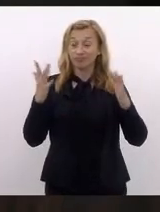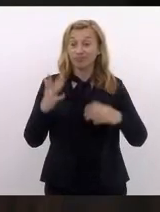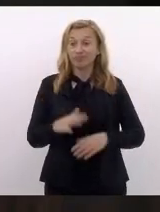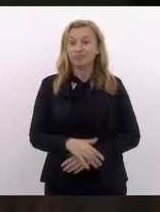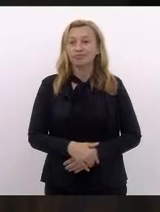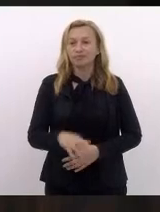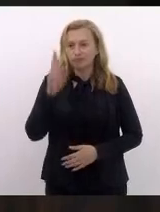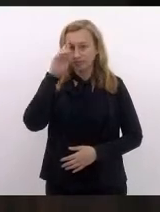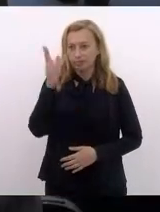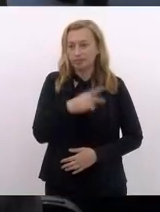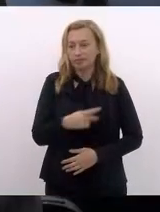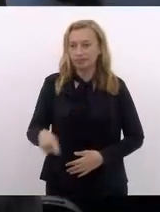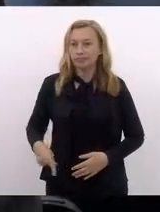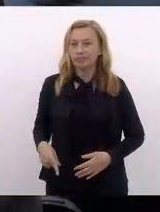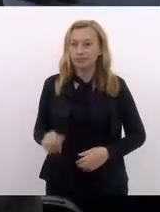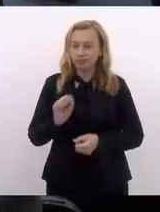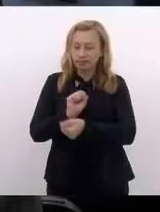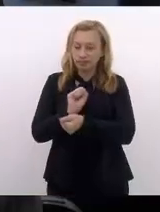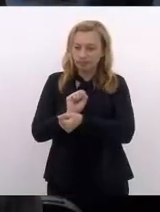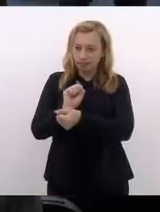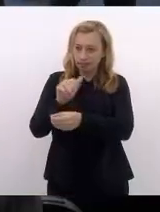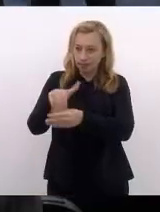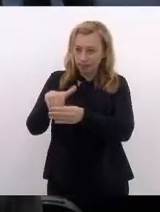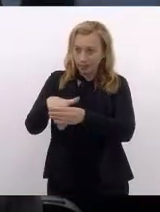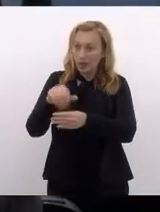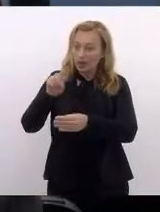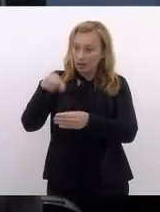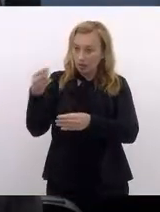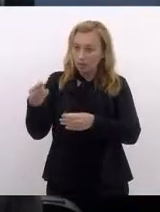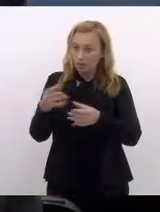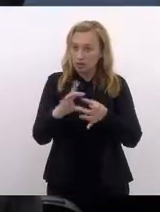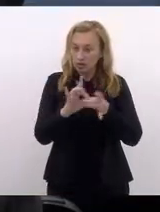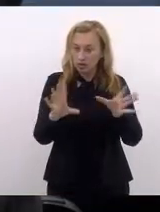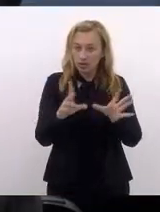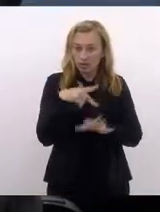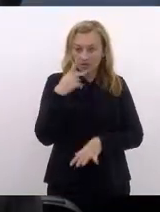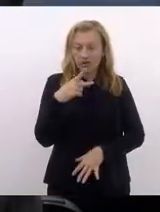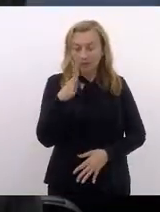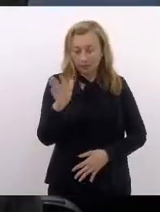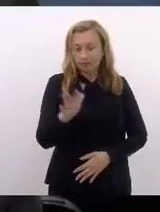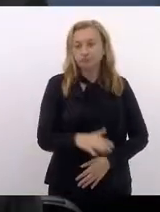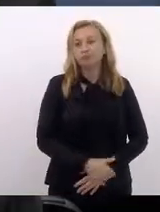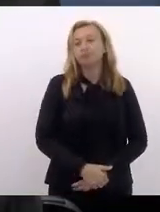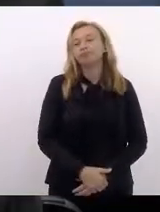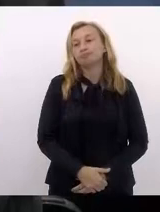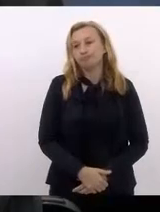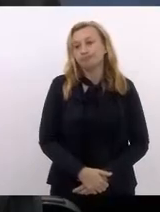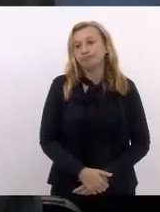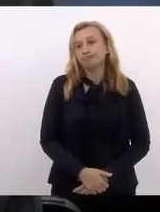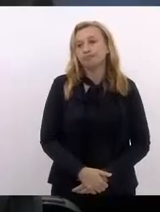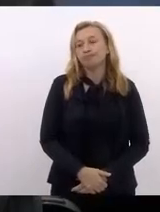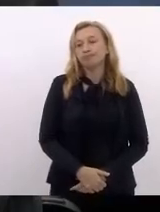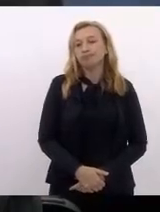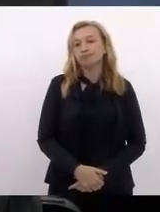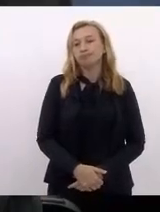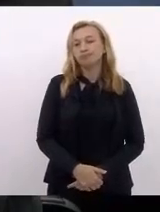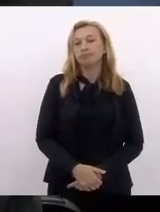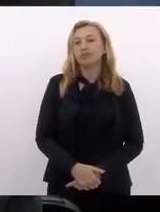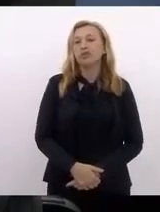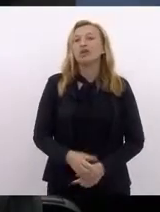o presidente pensa vamos voltar depois eu abro a vossa excelência vamos votar